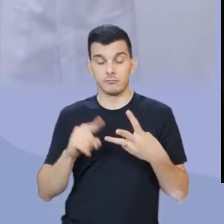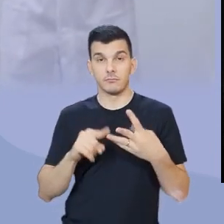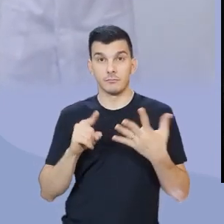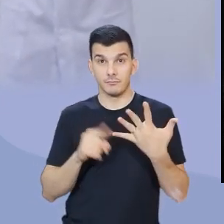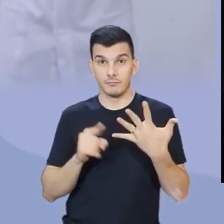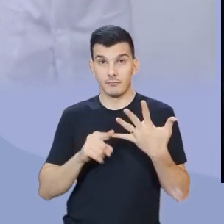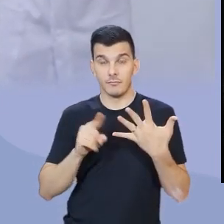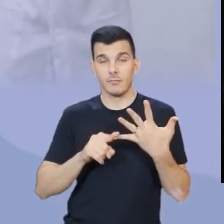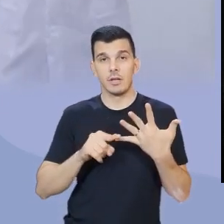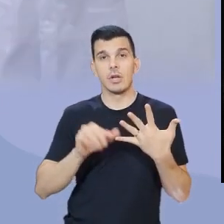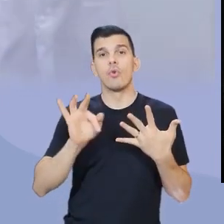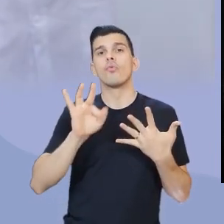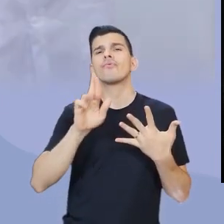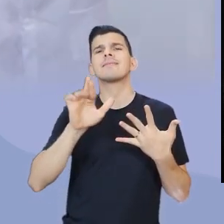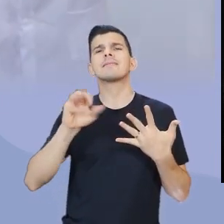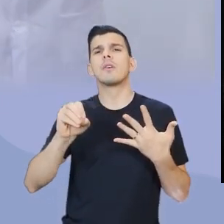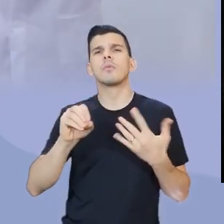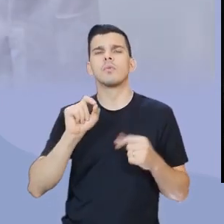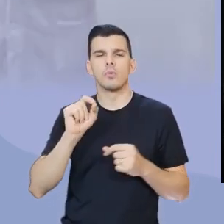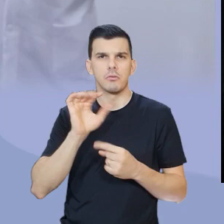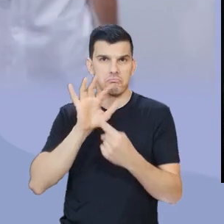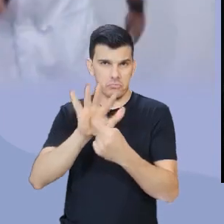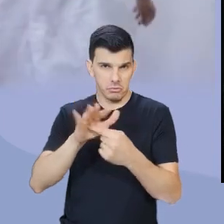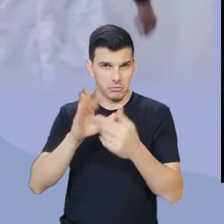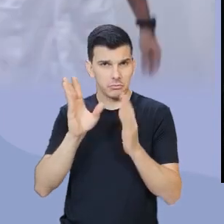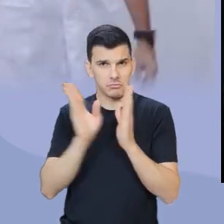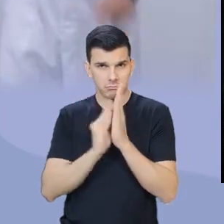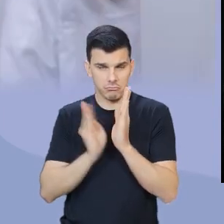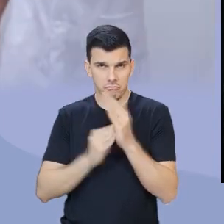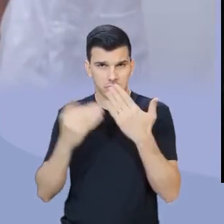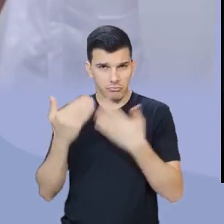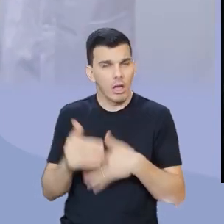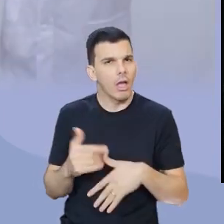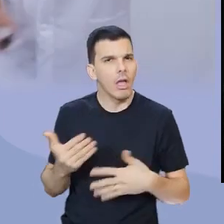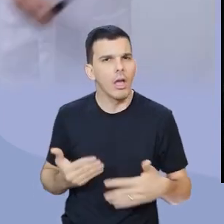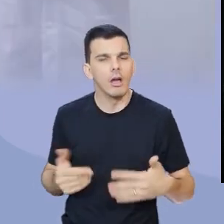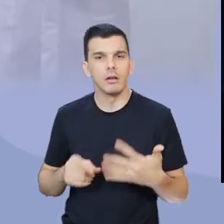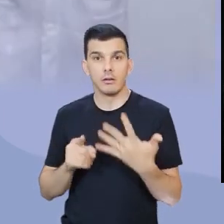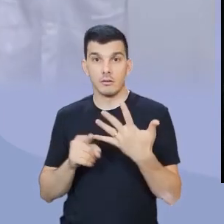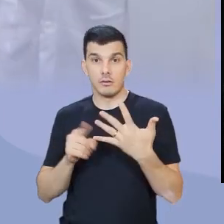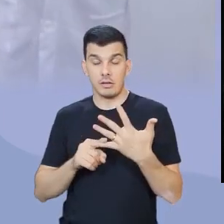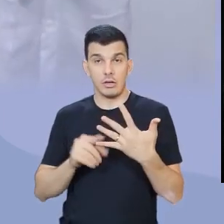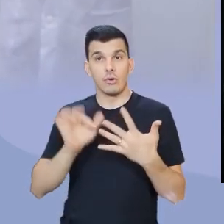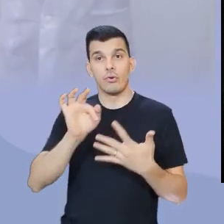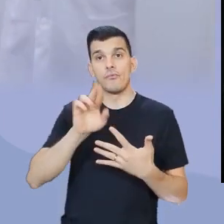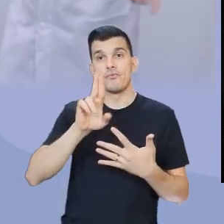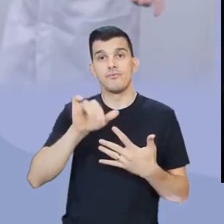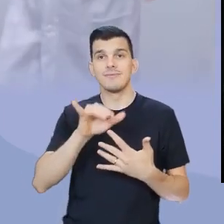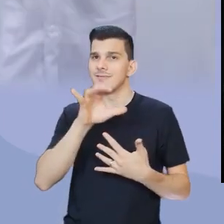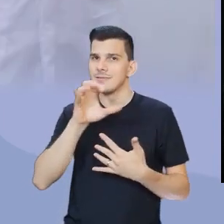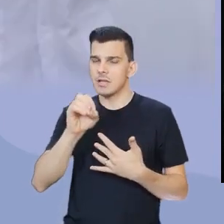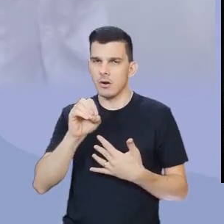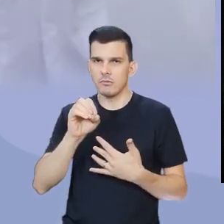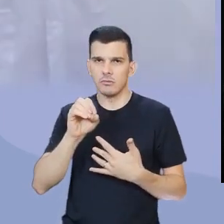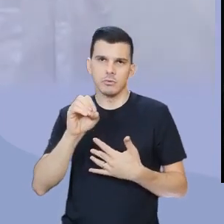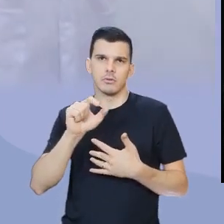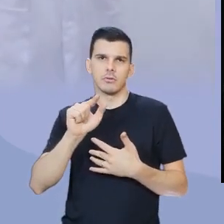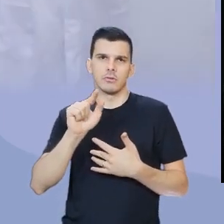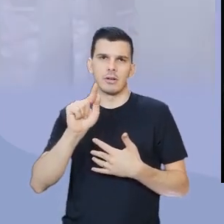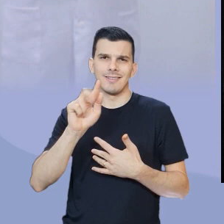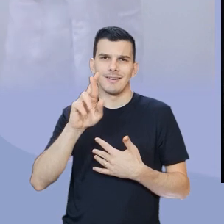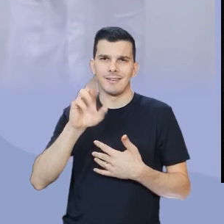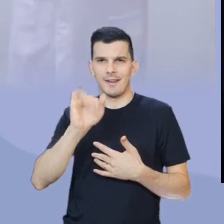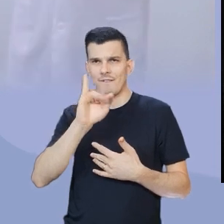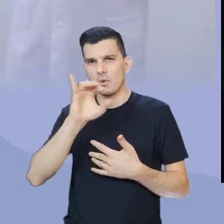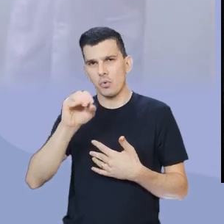o que que cai aqui, professor? Vou te falar o que que cai no Enem. Aqui na Hackmática, você fica por dentro, o que que cai no Enem? Vem comigo